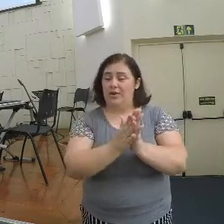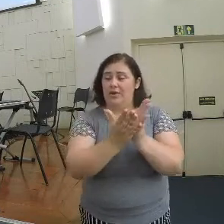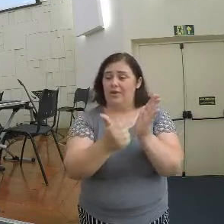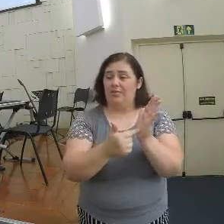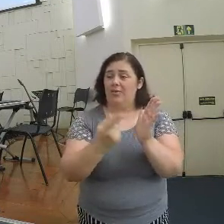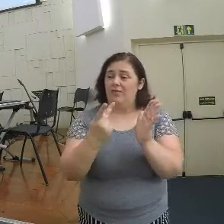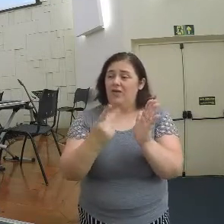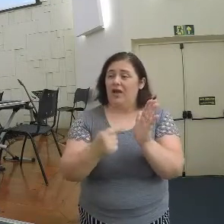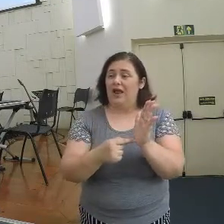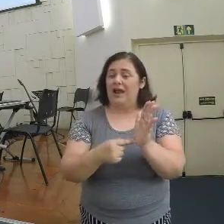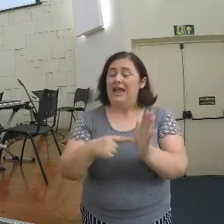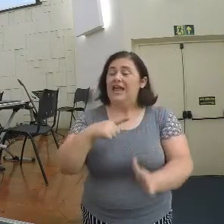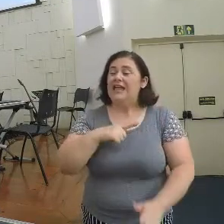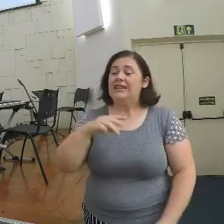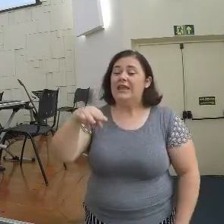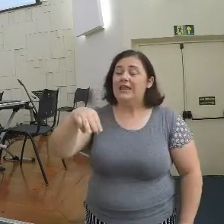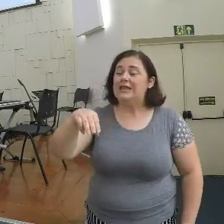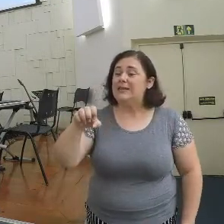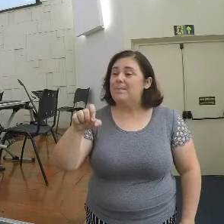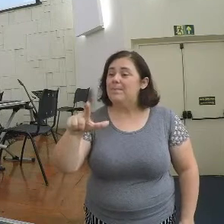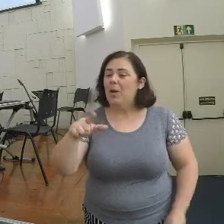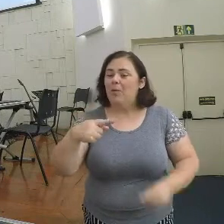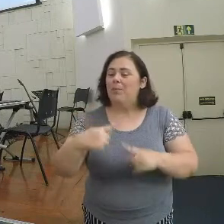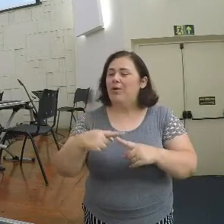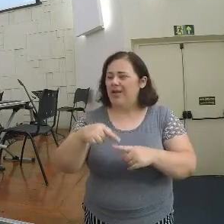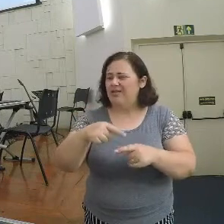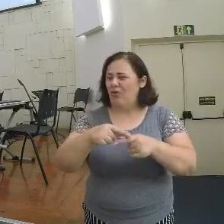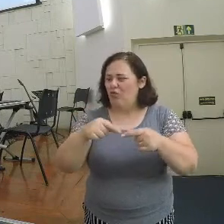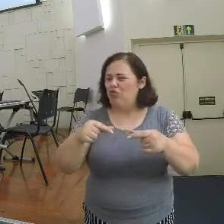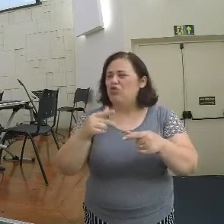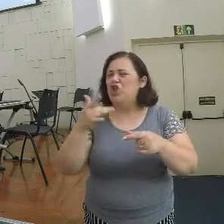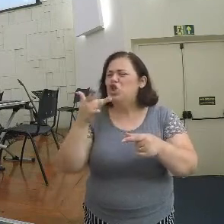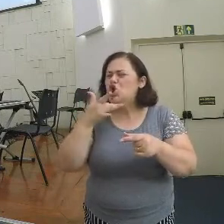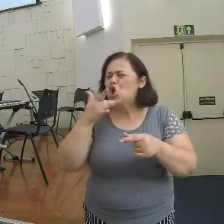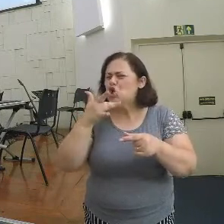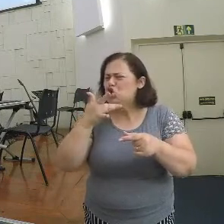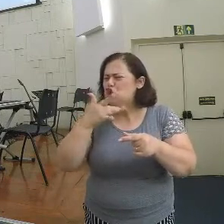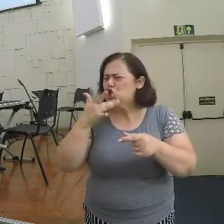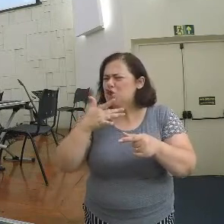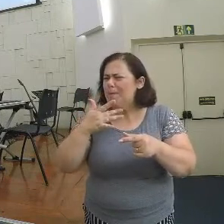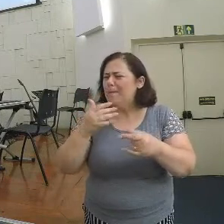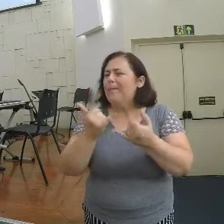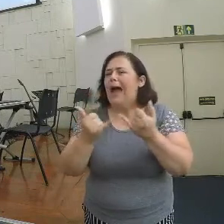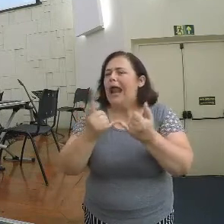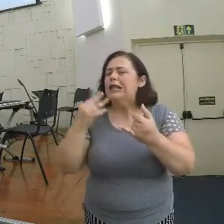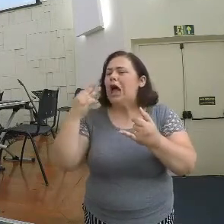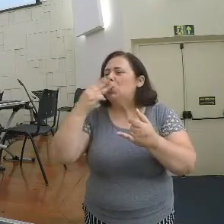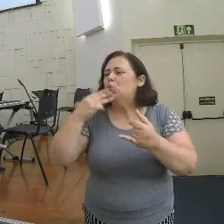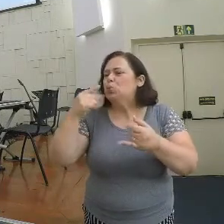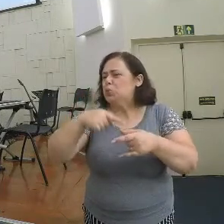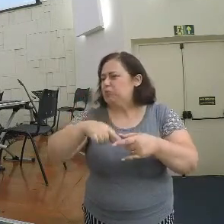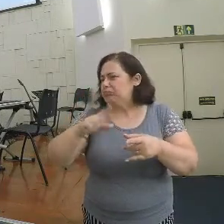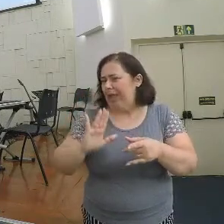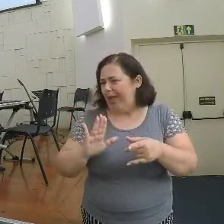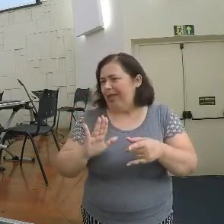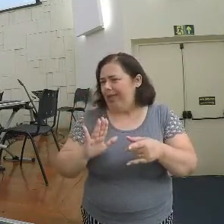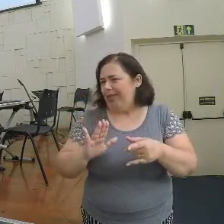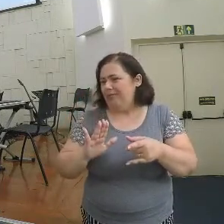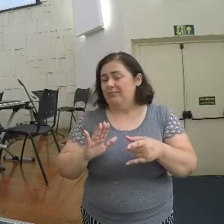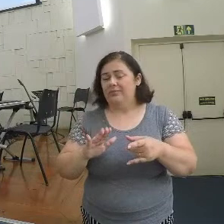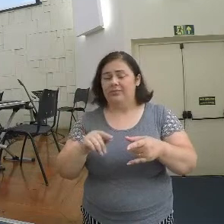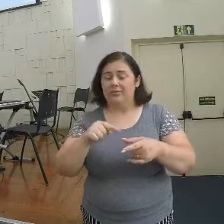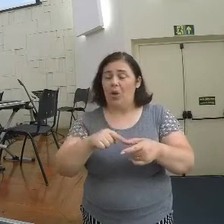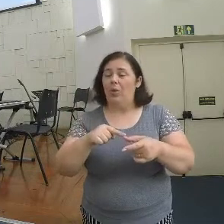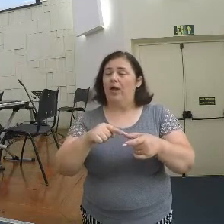o dízimo parte do cerimonial da antiga aliança? Não seria o dízimo apenas lei? Claro que não.